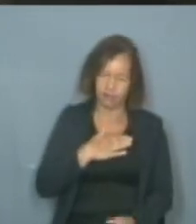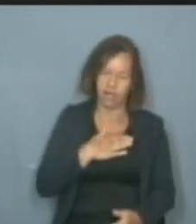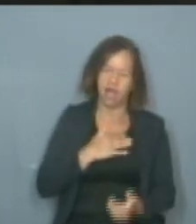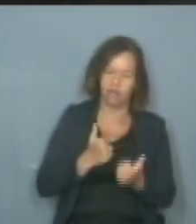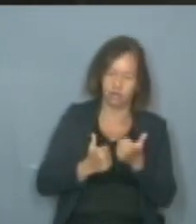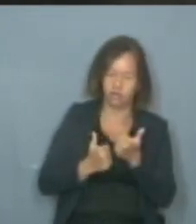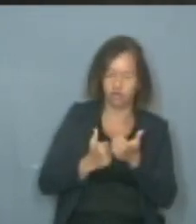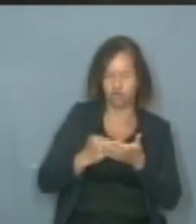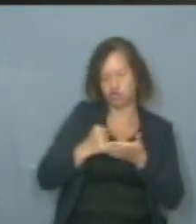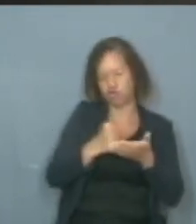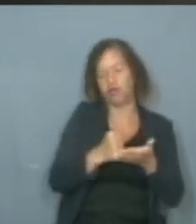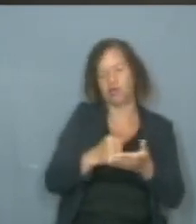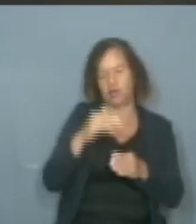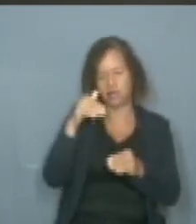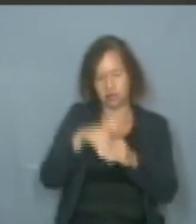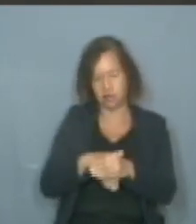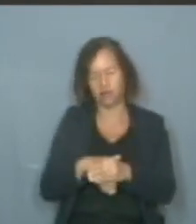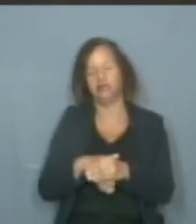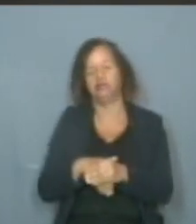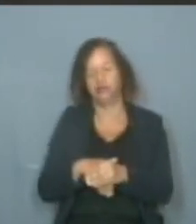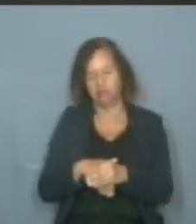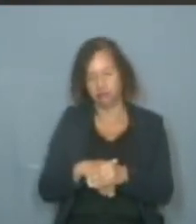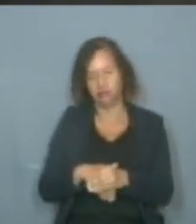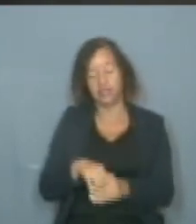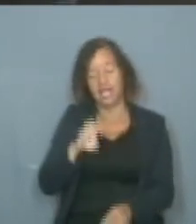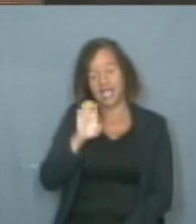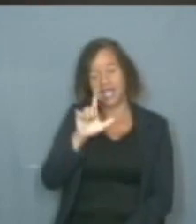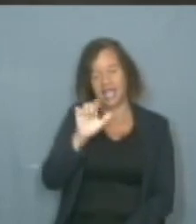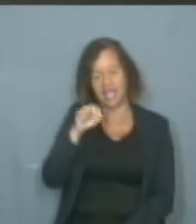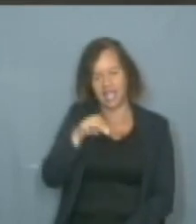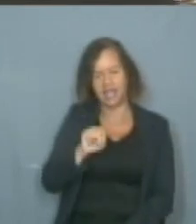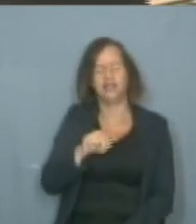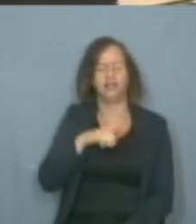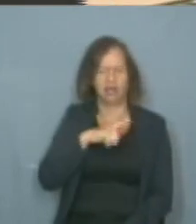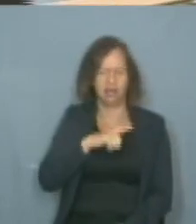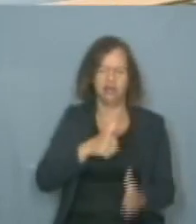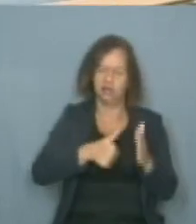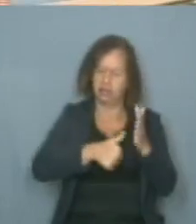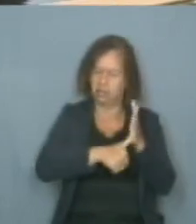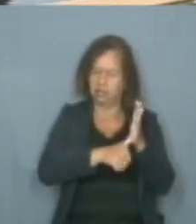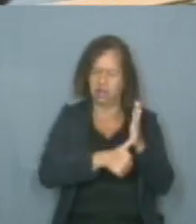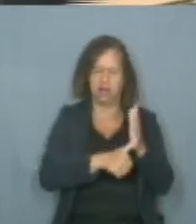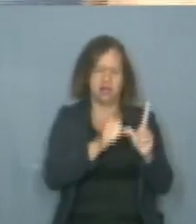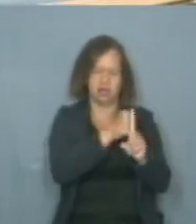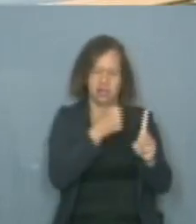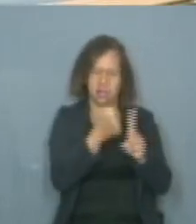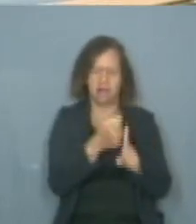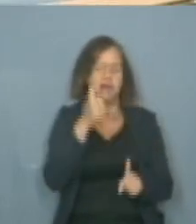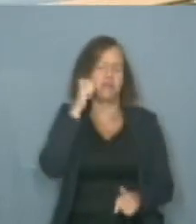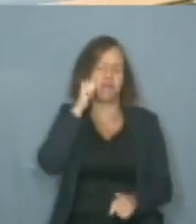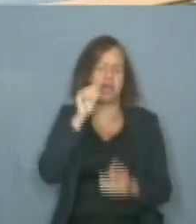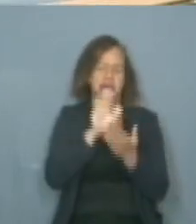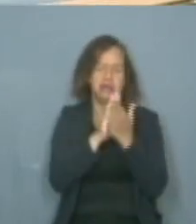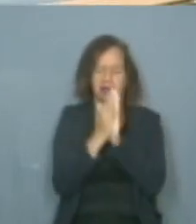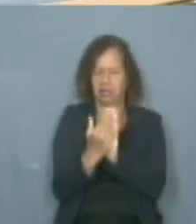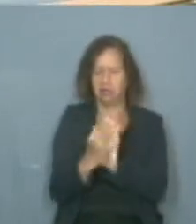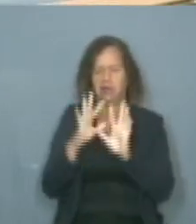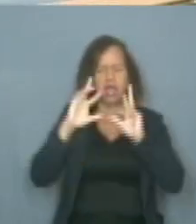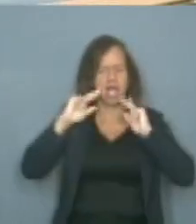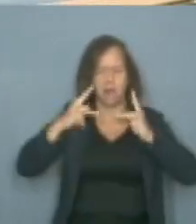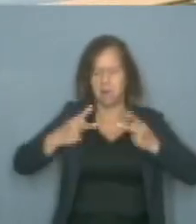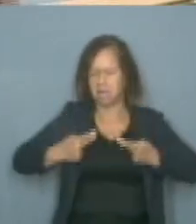colaboradora na eleição, foi minha militante. Ellen tem identidade social, ela é uma mulher trans, reconhecida